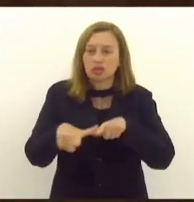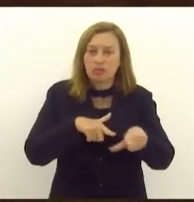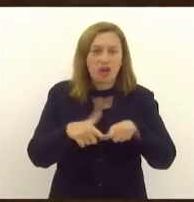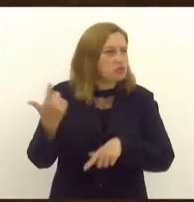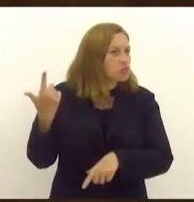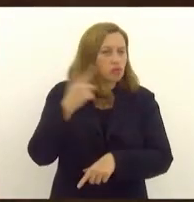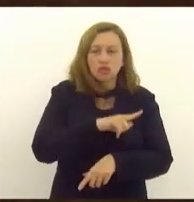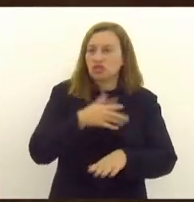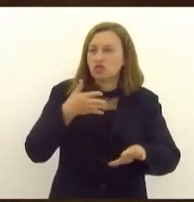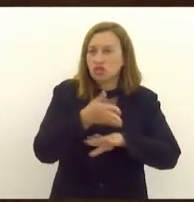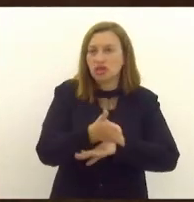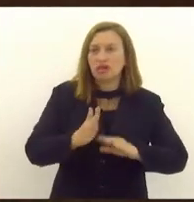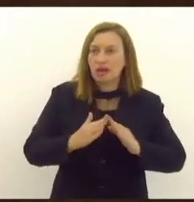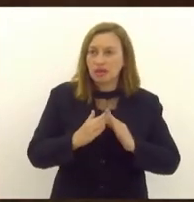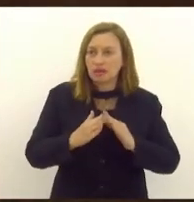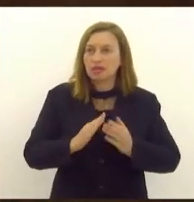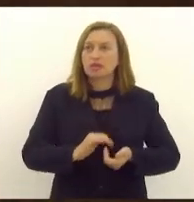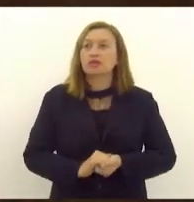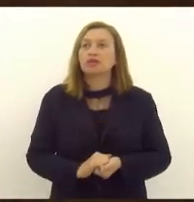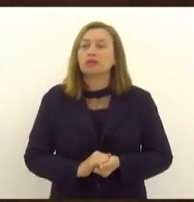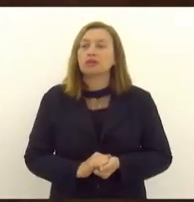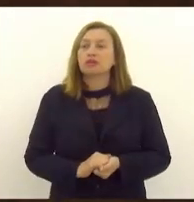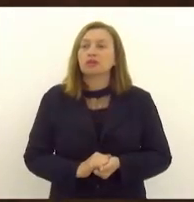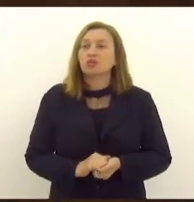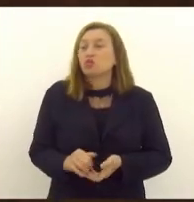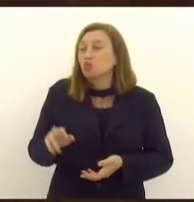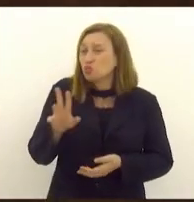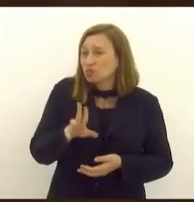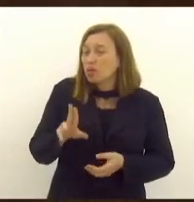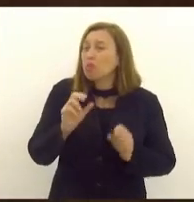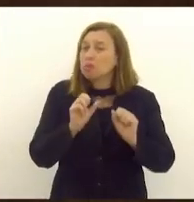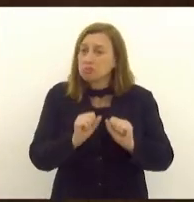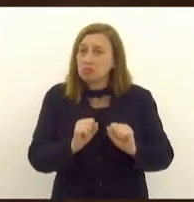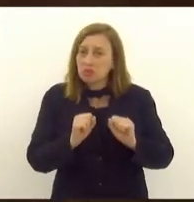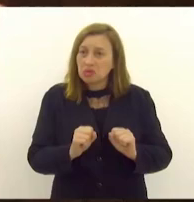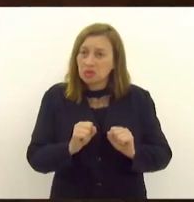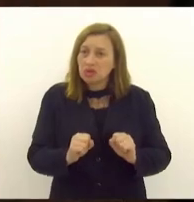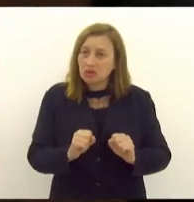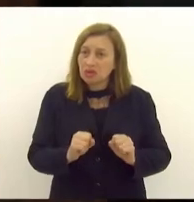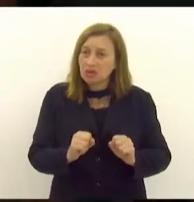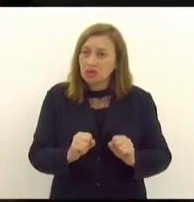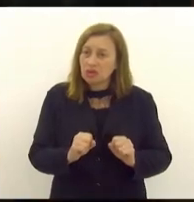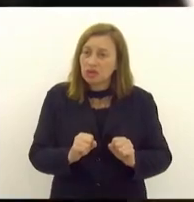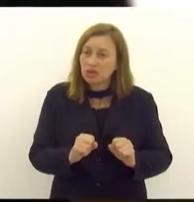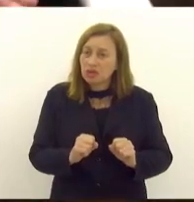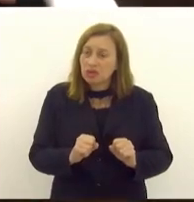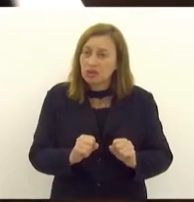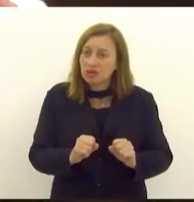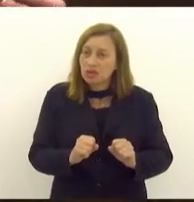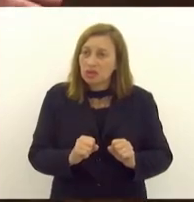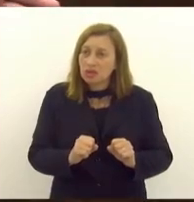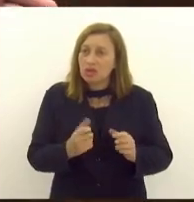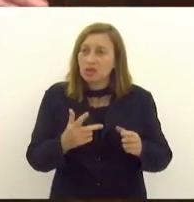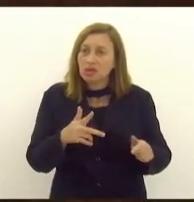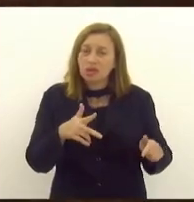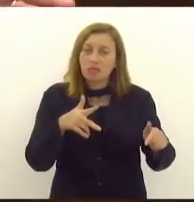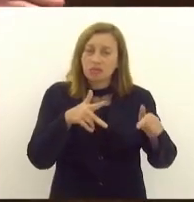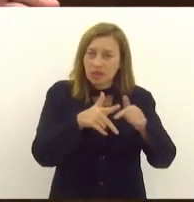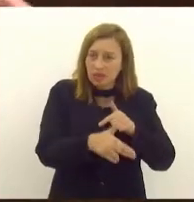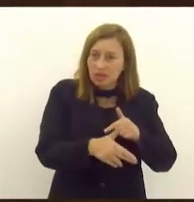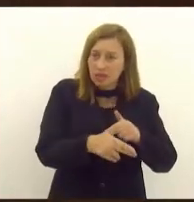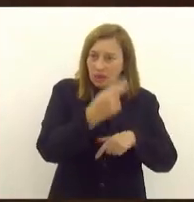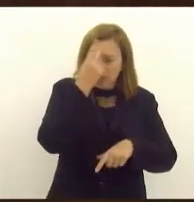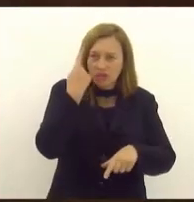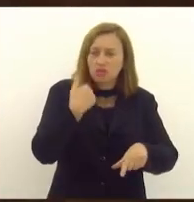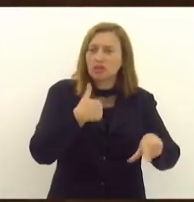não conseguiu chegar em casa ao invés de usar para poder atrapalhar o trabalhador que deu pena no vídeo quem vê